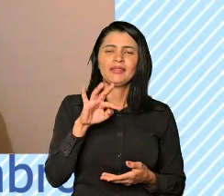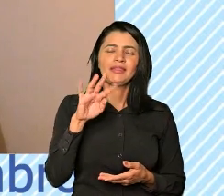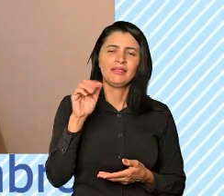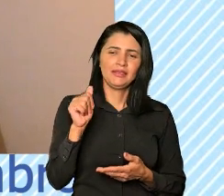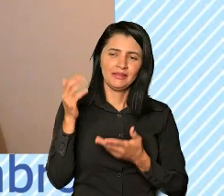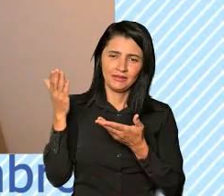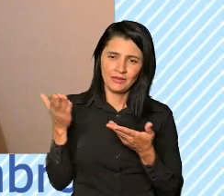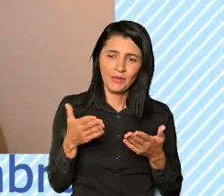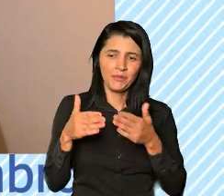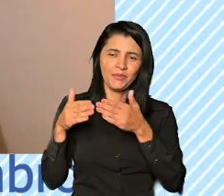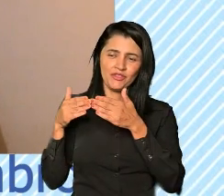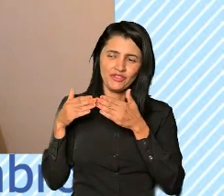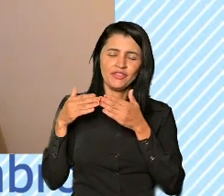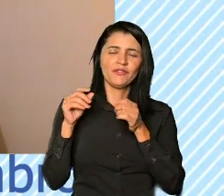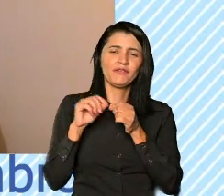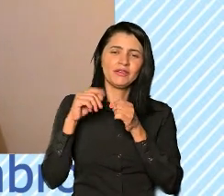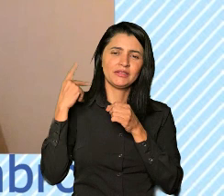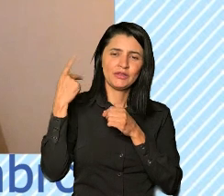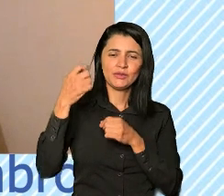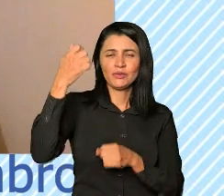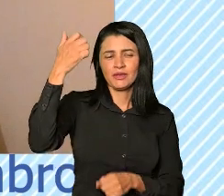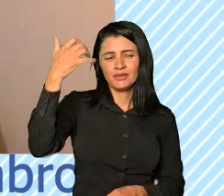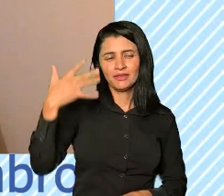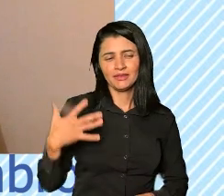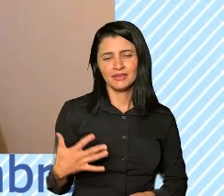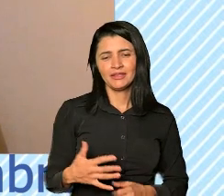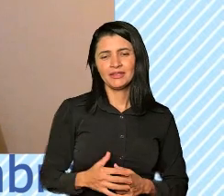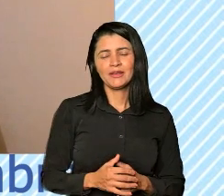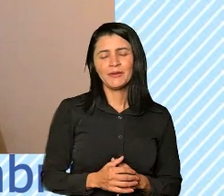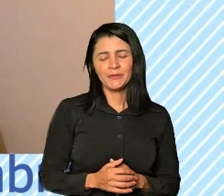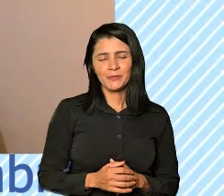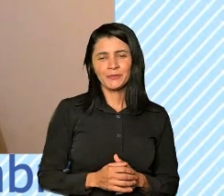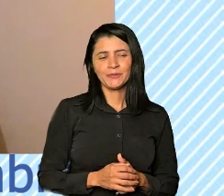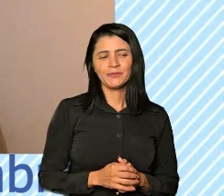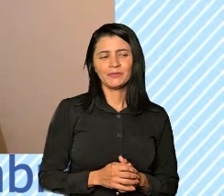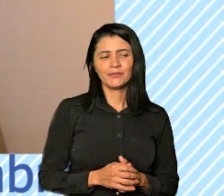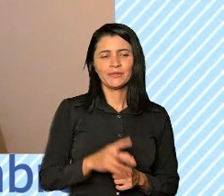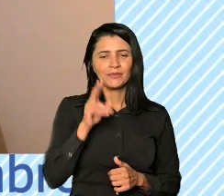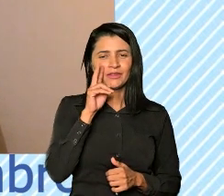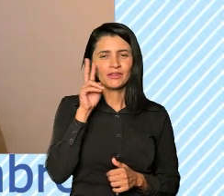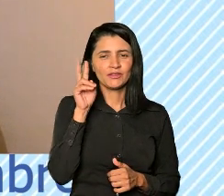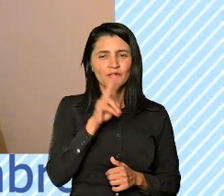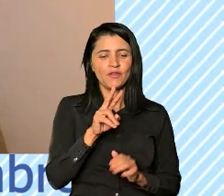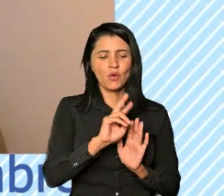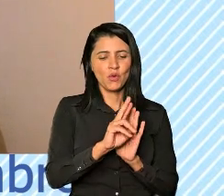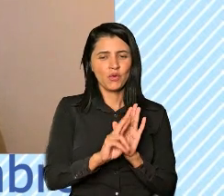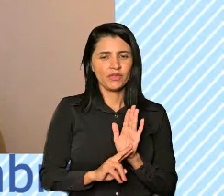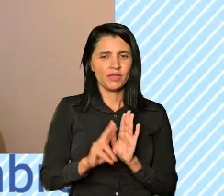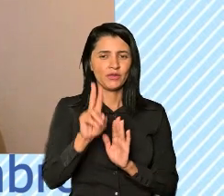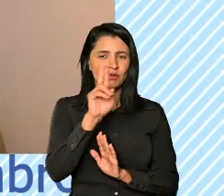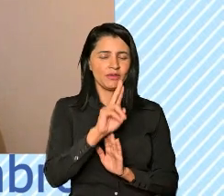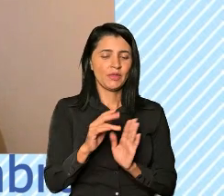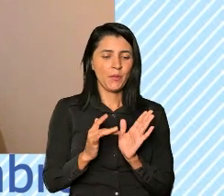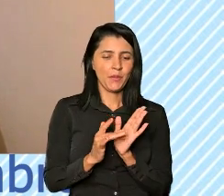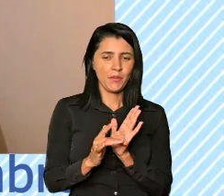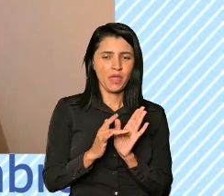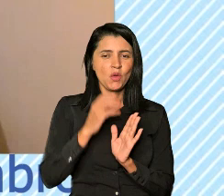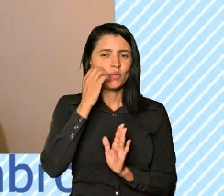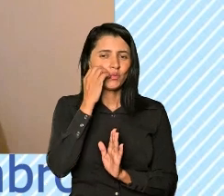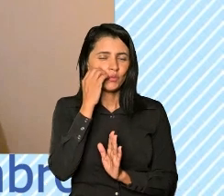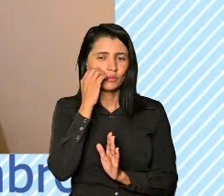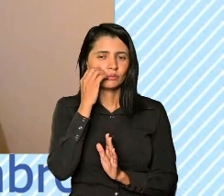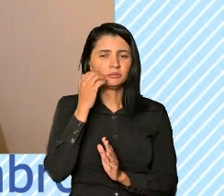agora, vou pedir que a Anitta faça sua audiodescrição, e deixa eu pegar aqui o roteiro, que eu estou usando meu celular como